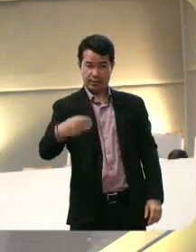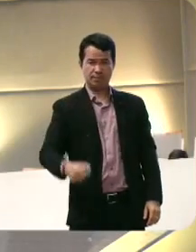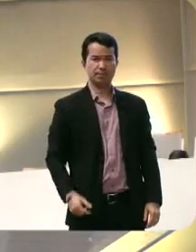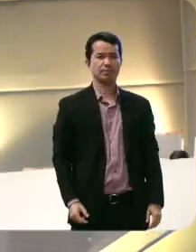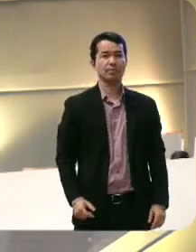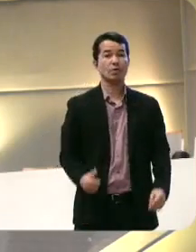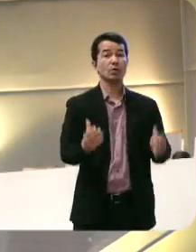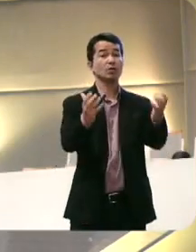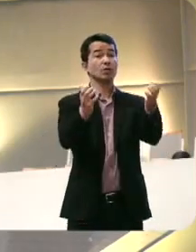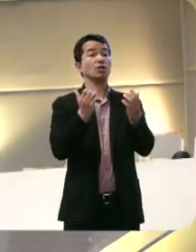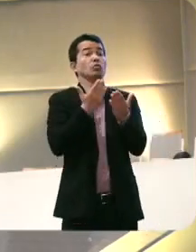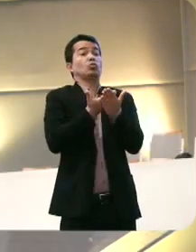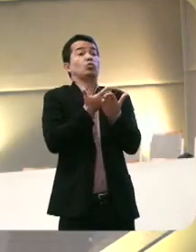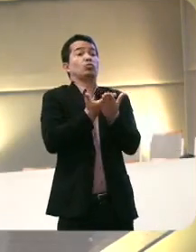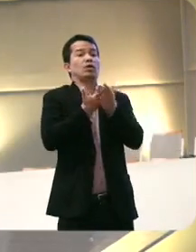nuvem.